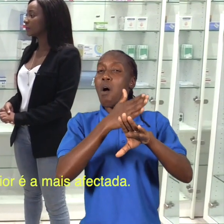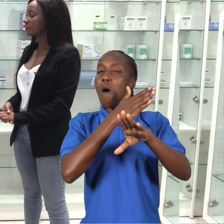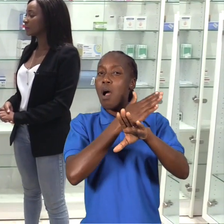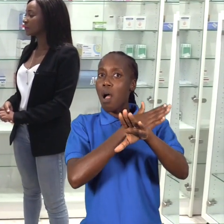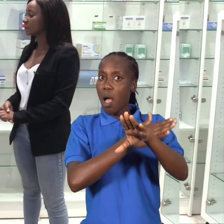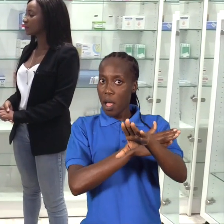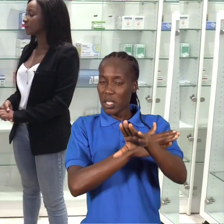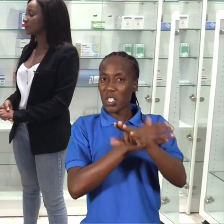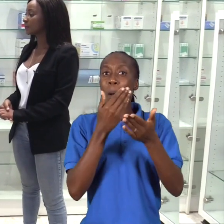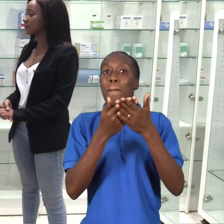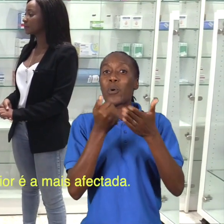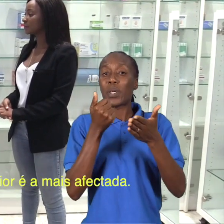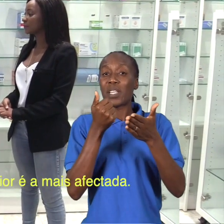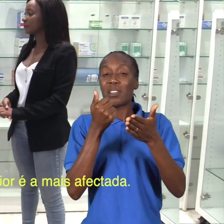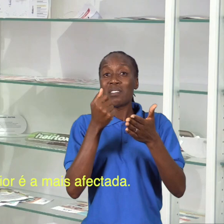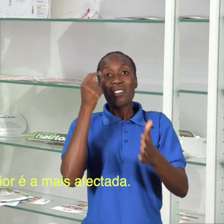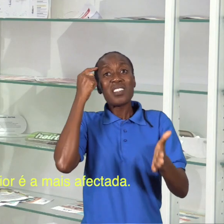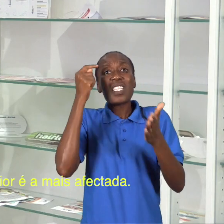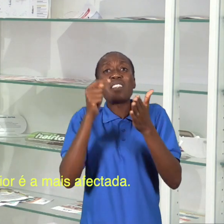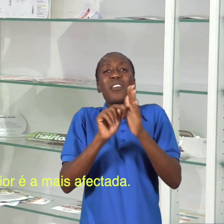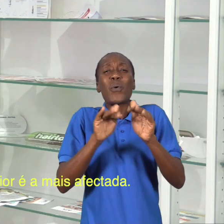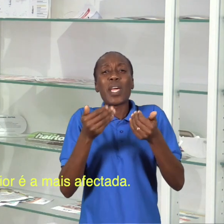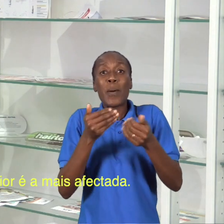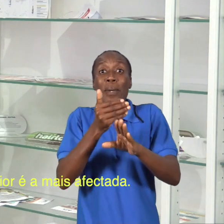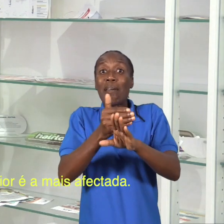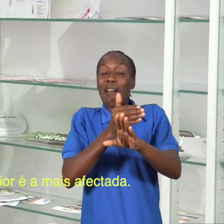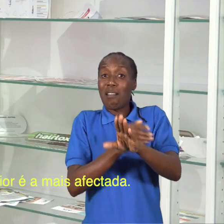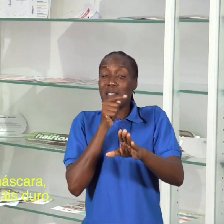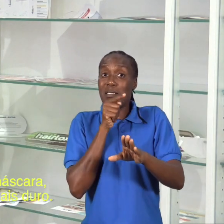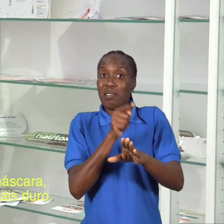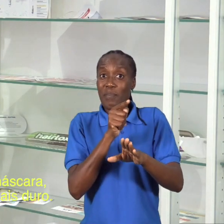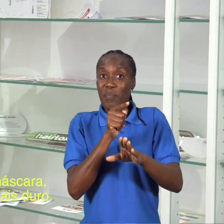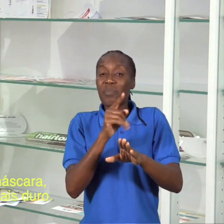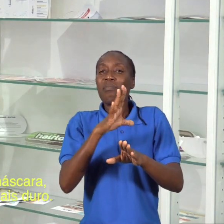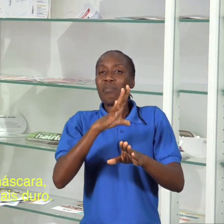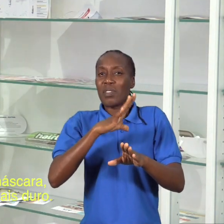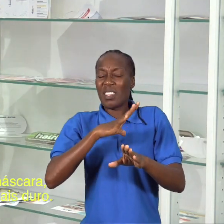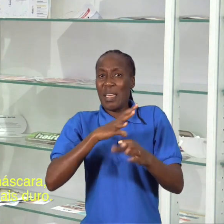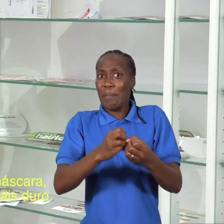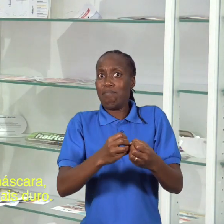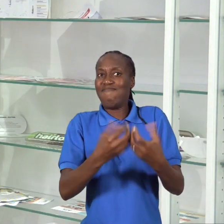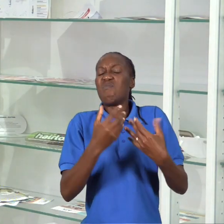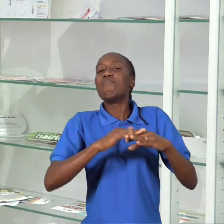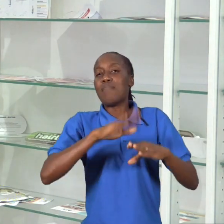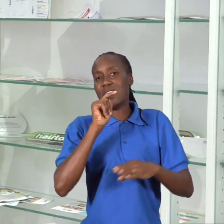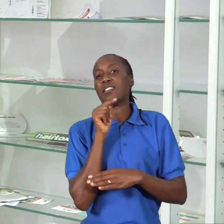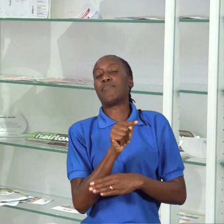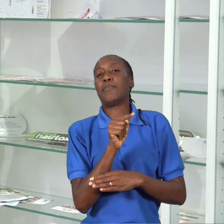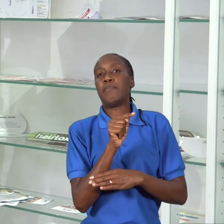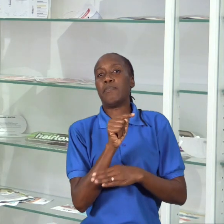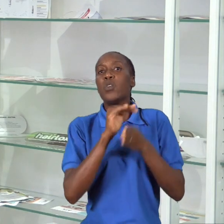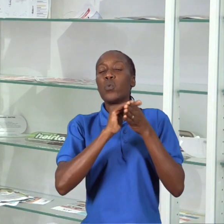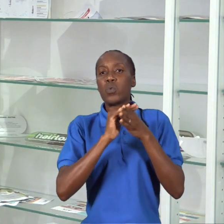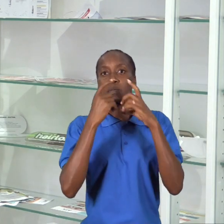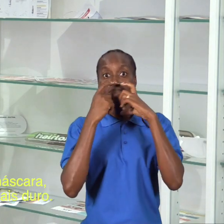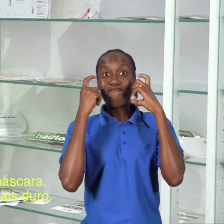que a face anterior é a face mais infetada. E após o uso da máscara, nós temos